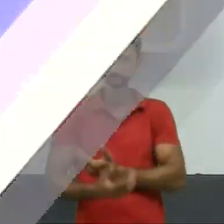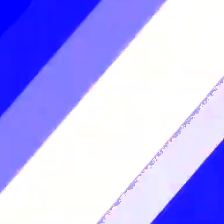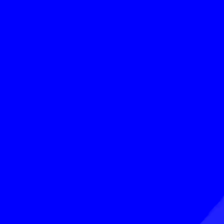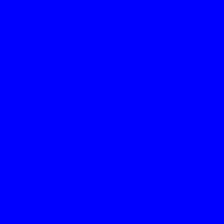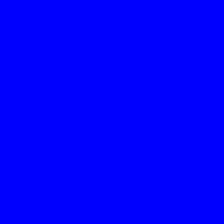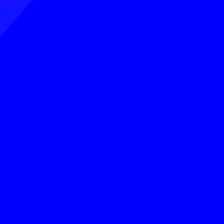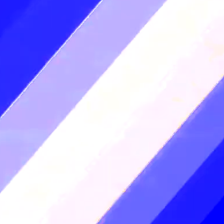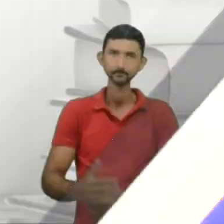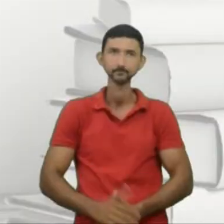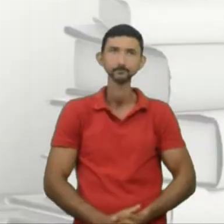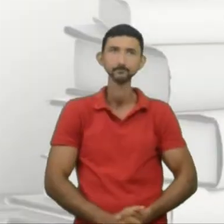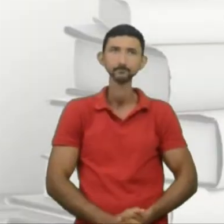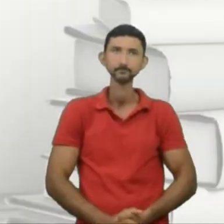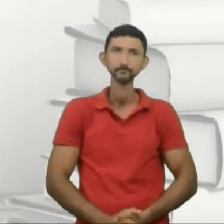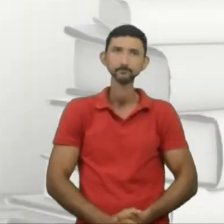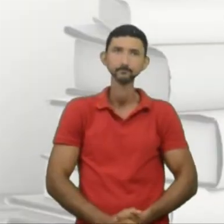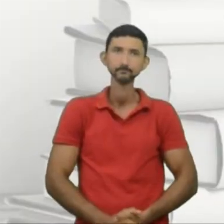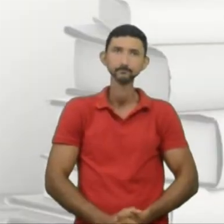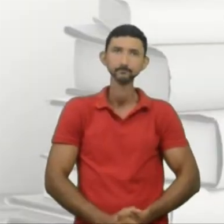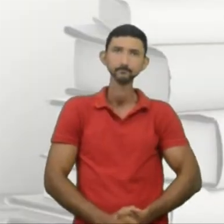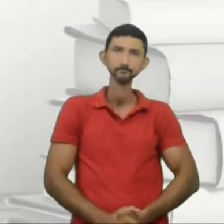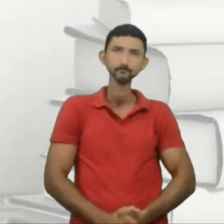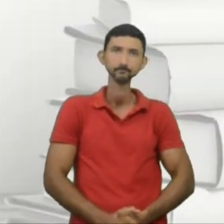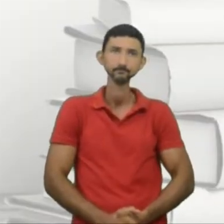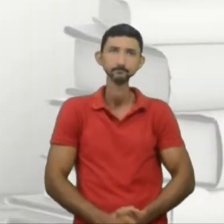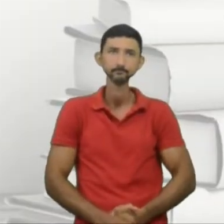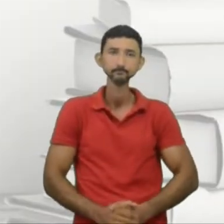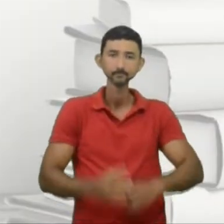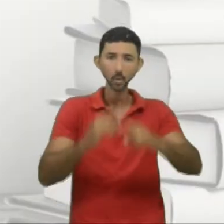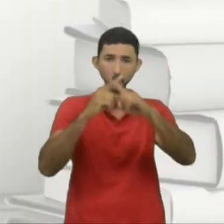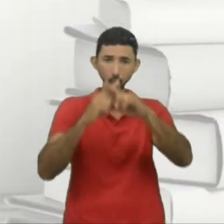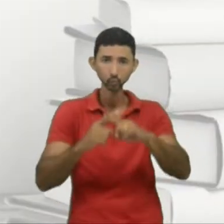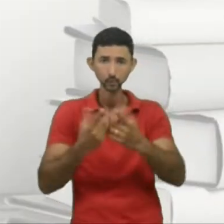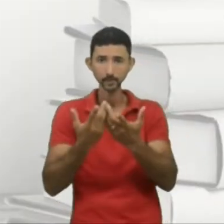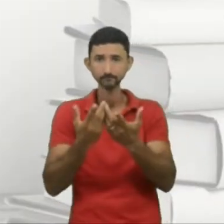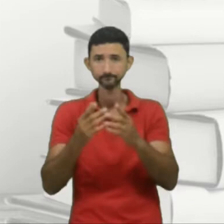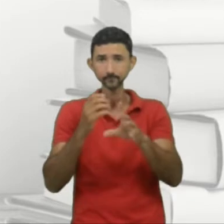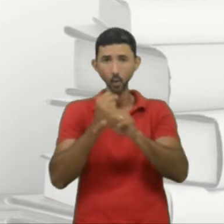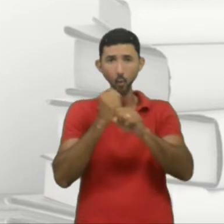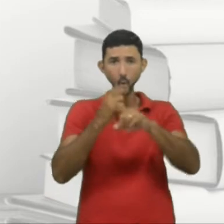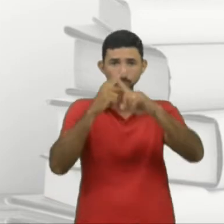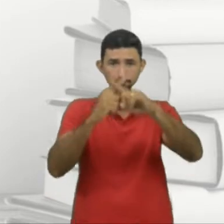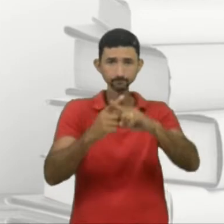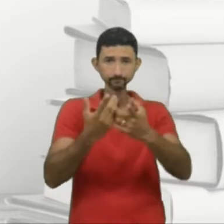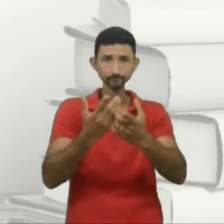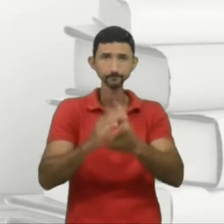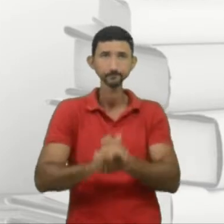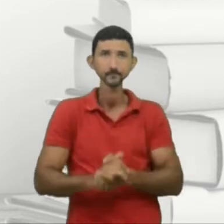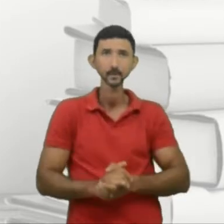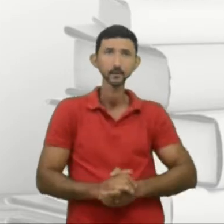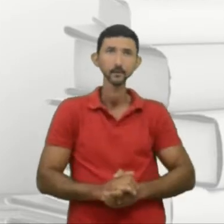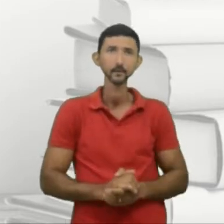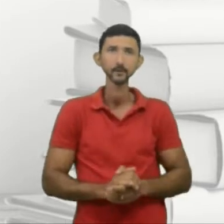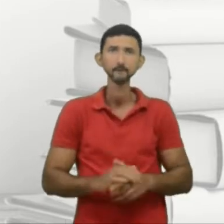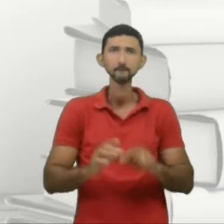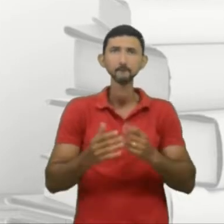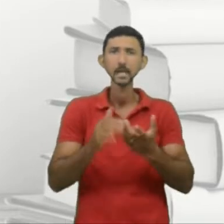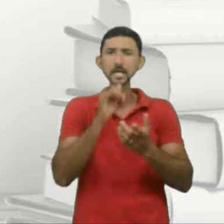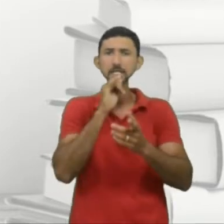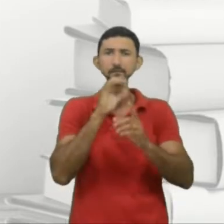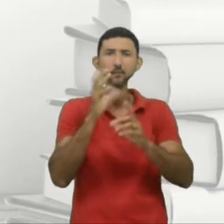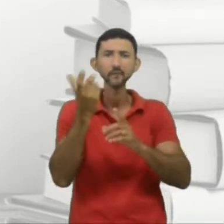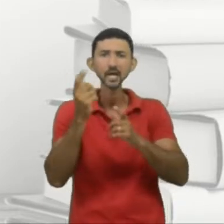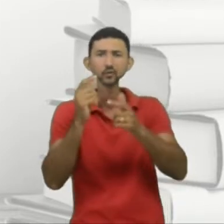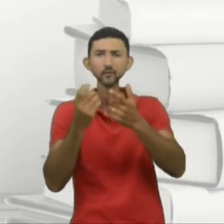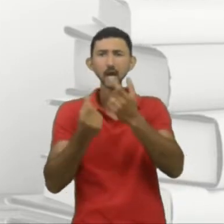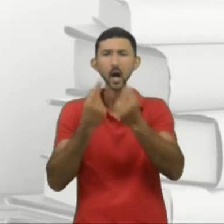tela. Princípio fundamental da contagem ou princípio multiplicativo. A gente vai resolver